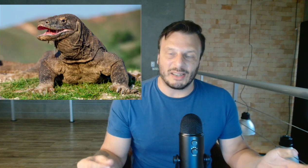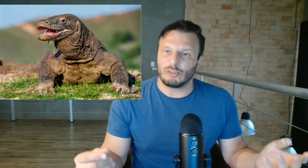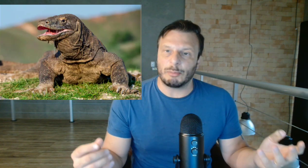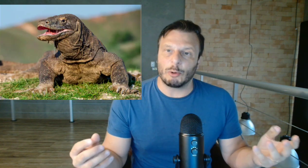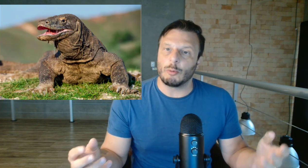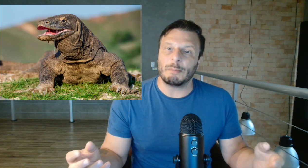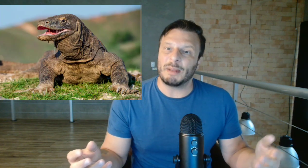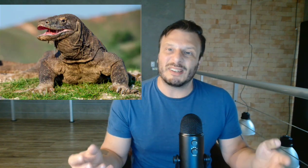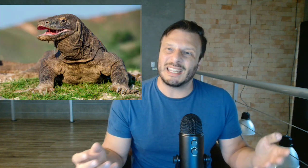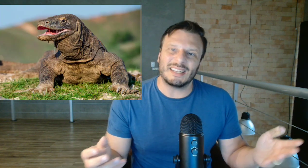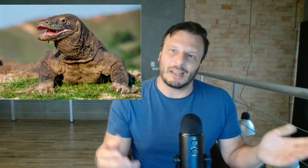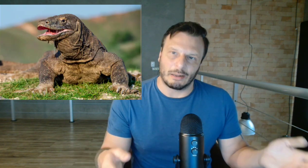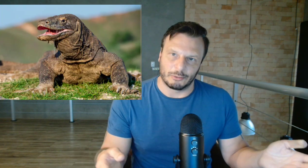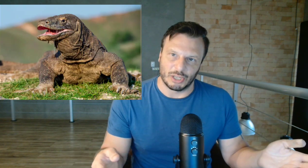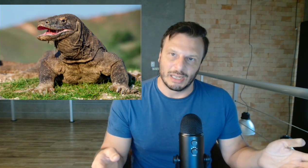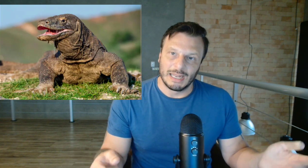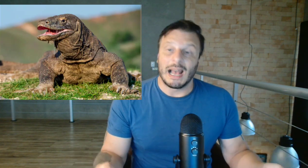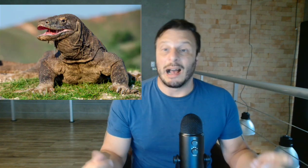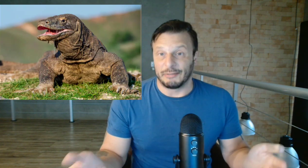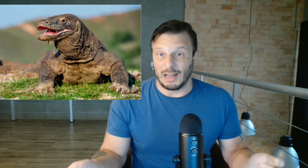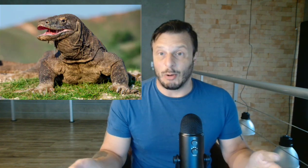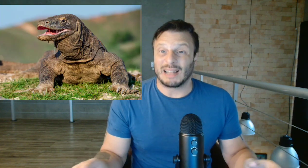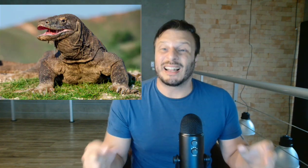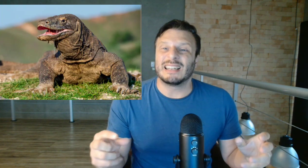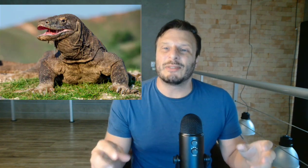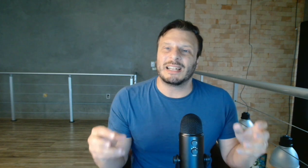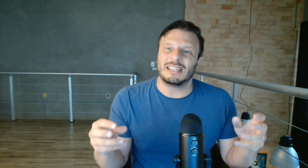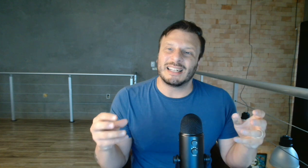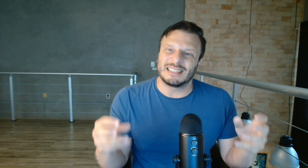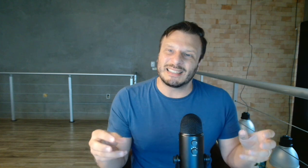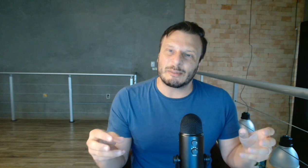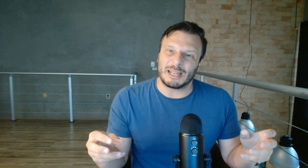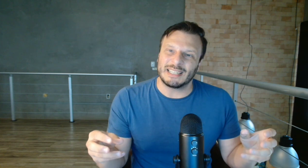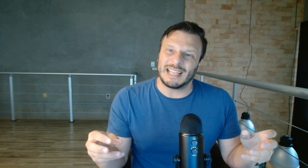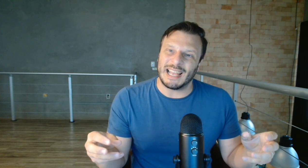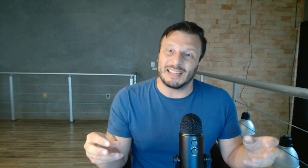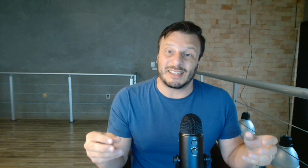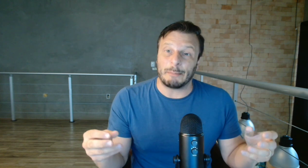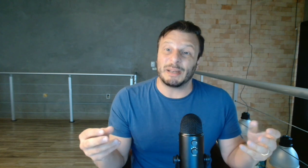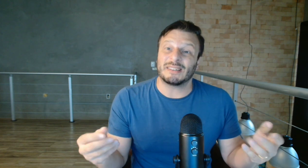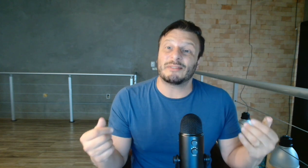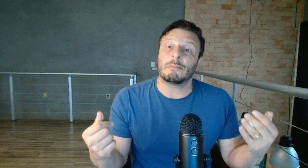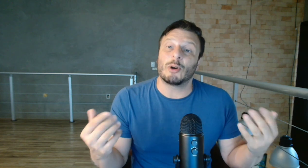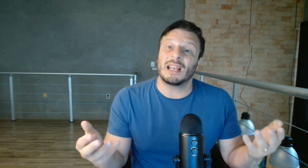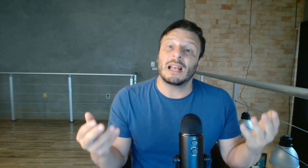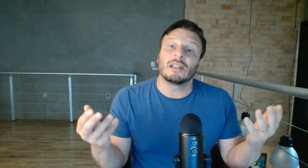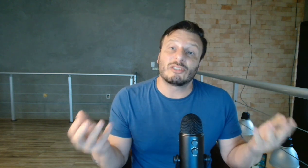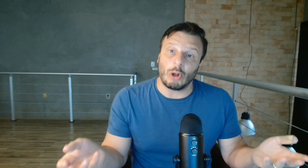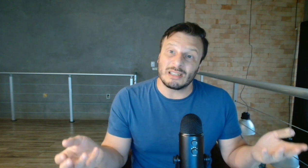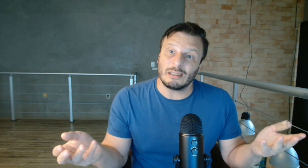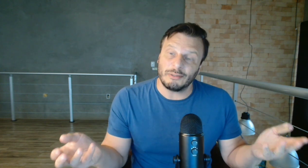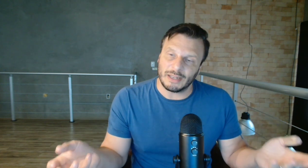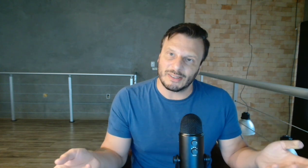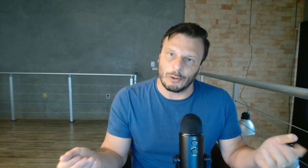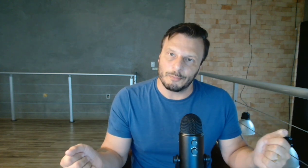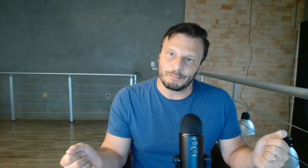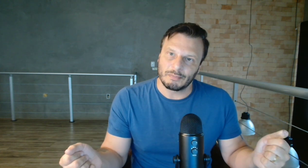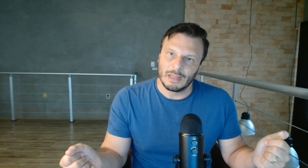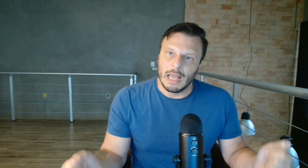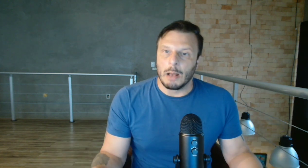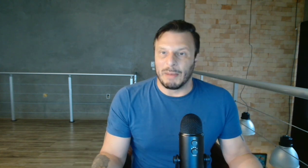presa e não se preocupa em perseguir se ela fugir. Afinal, a saliva dele tem tantas bactérias que a presa vai morrer só de